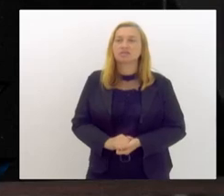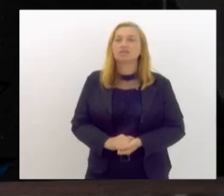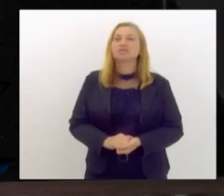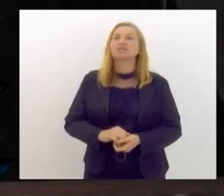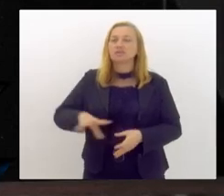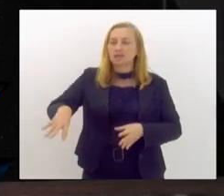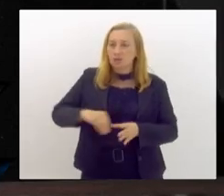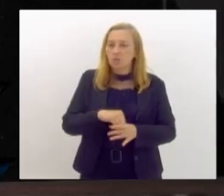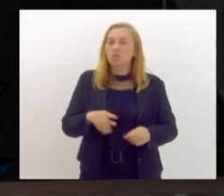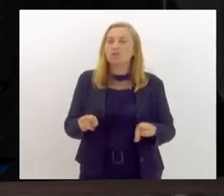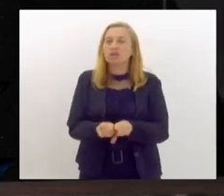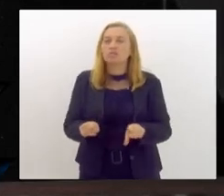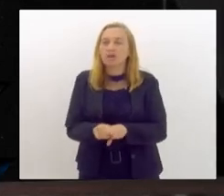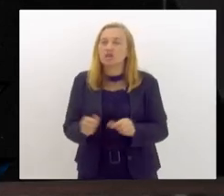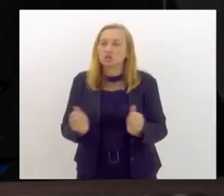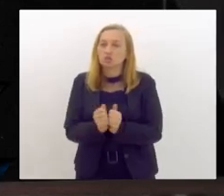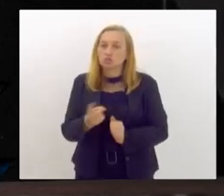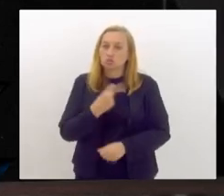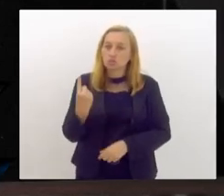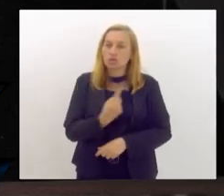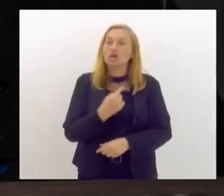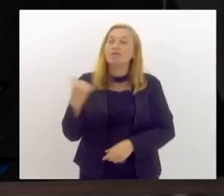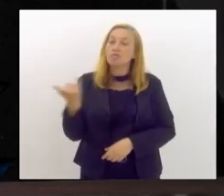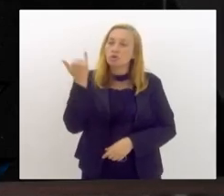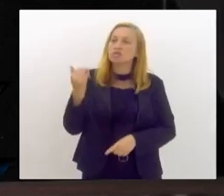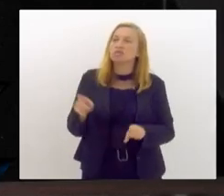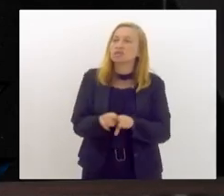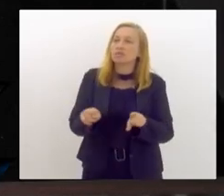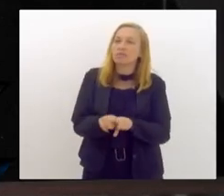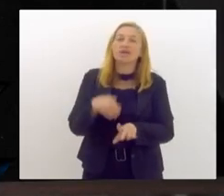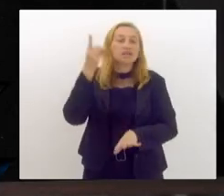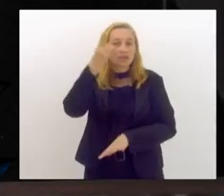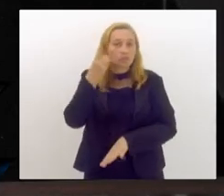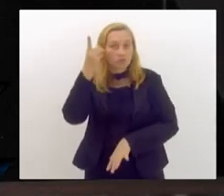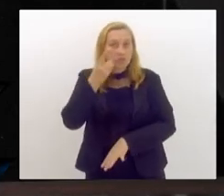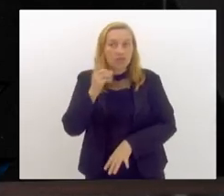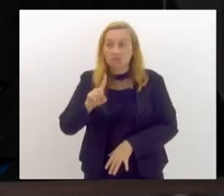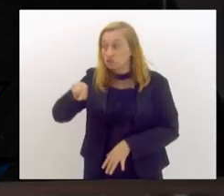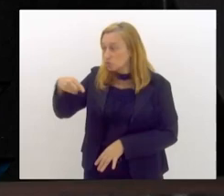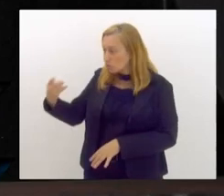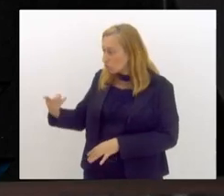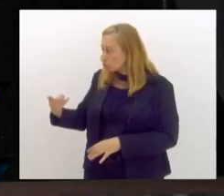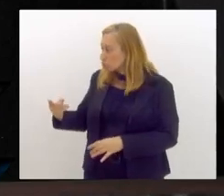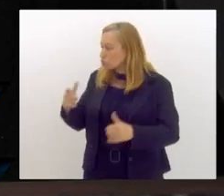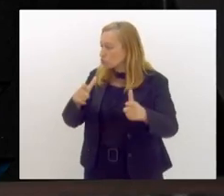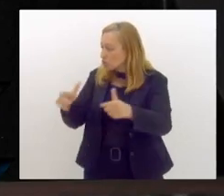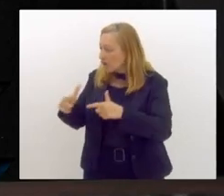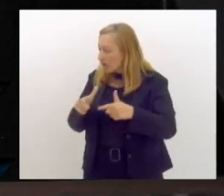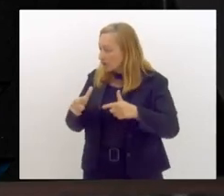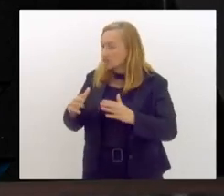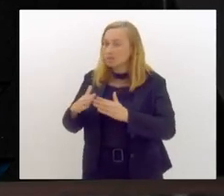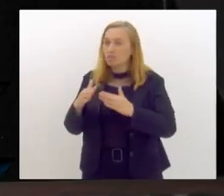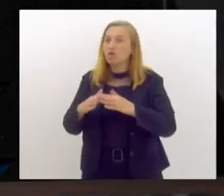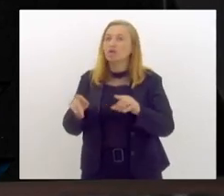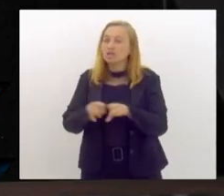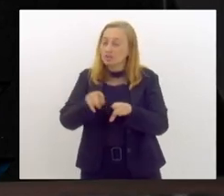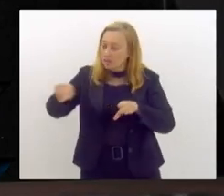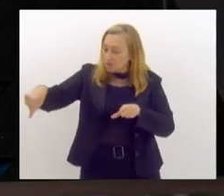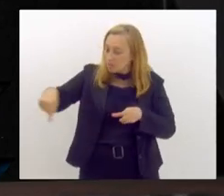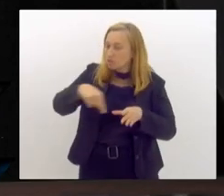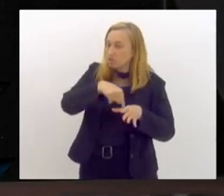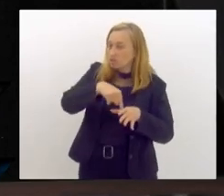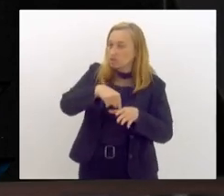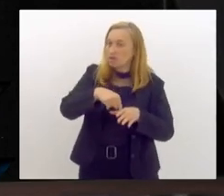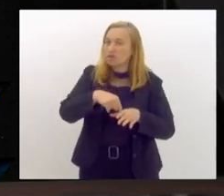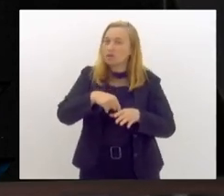engajem também na frente conosco. É importante também que deputados e deputadas de outras regiões possam vir também a somar nesse